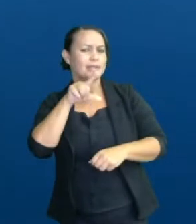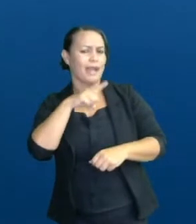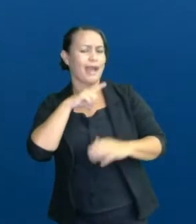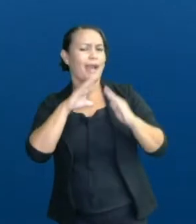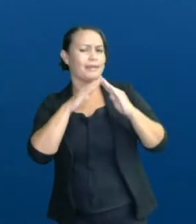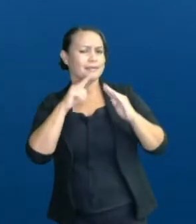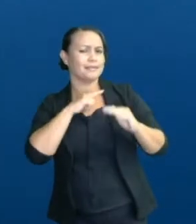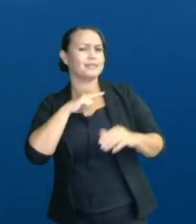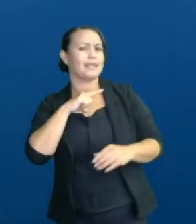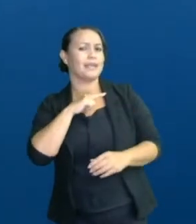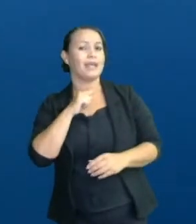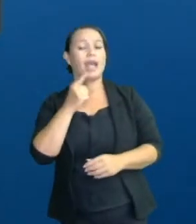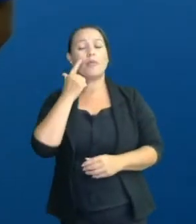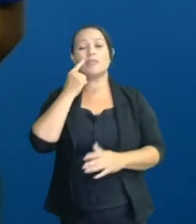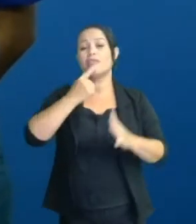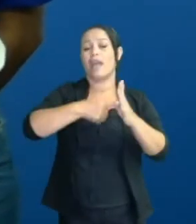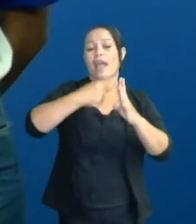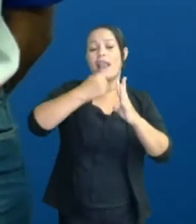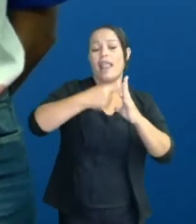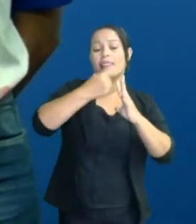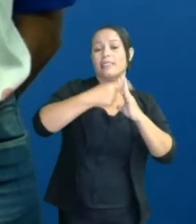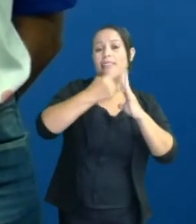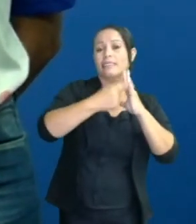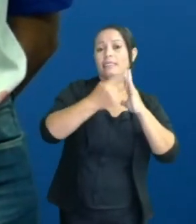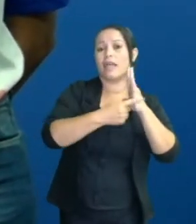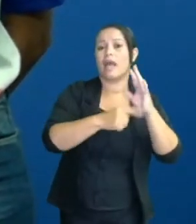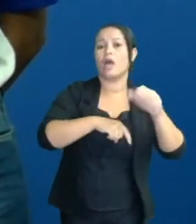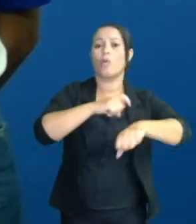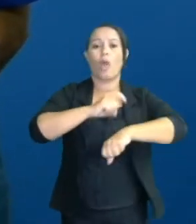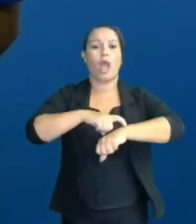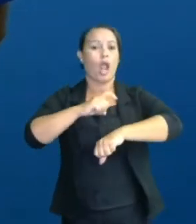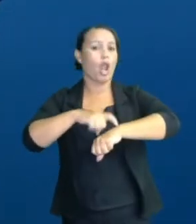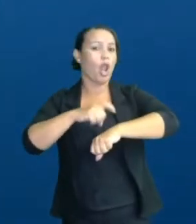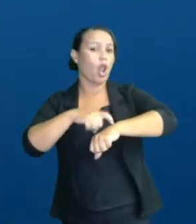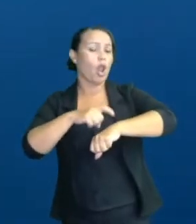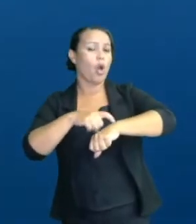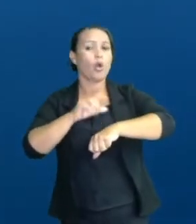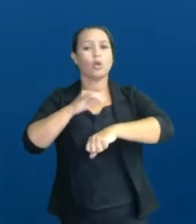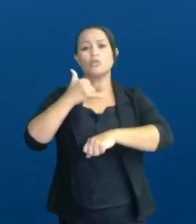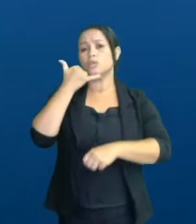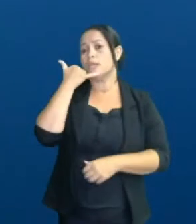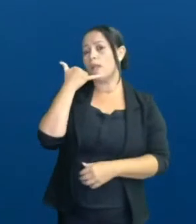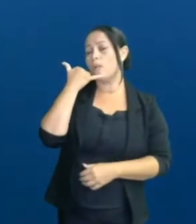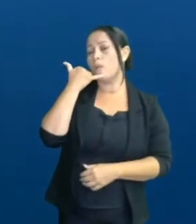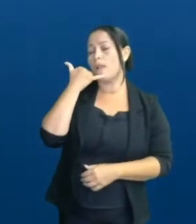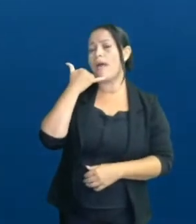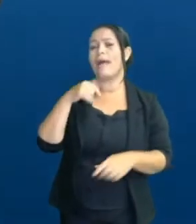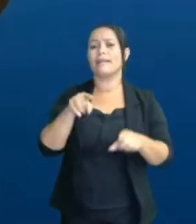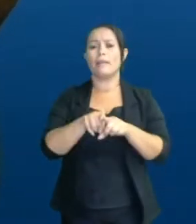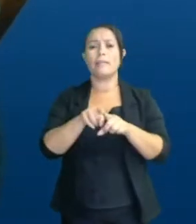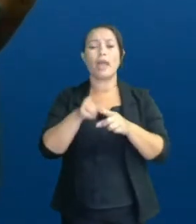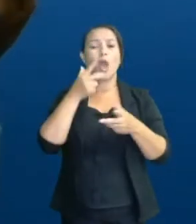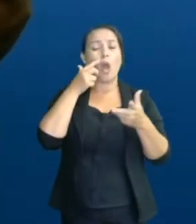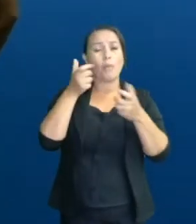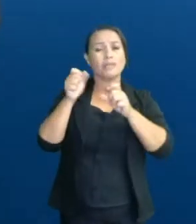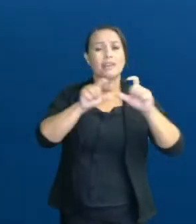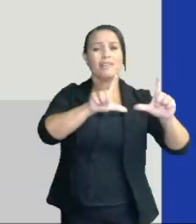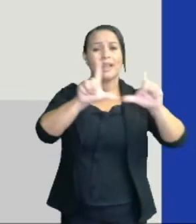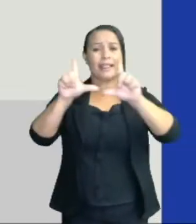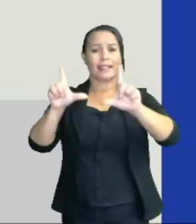de vocês. O calendário, o relógio, o celular. Observa aqui na